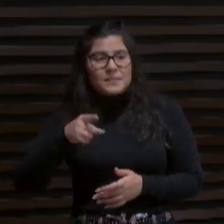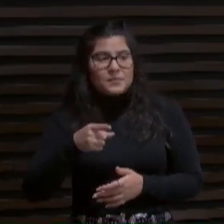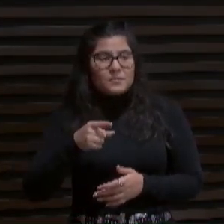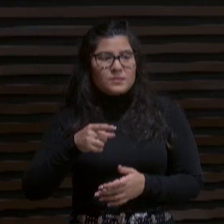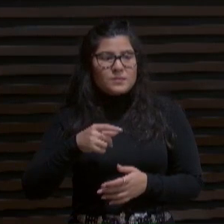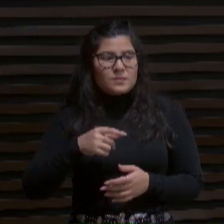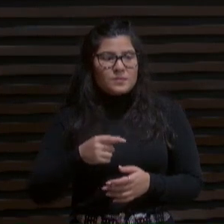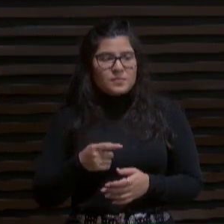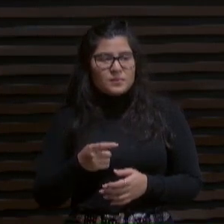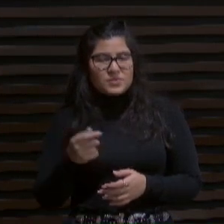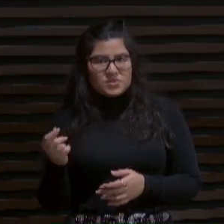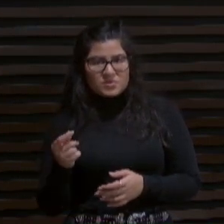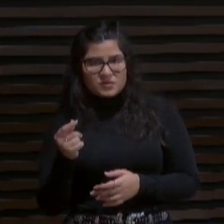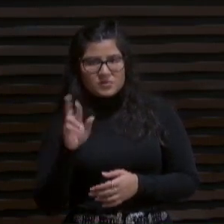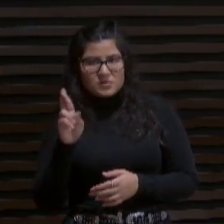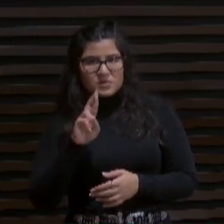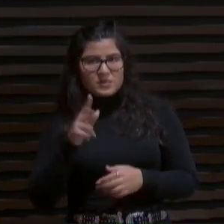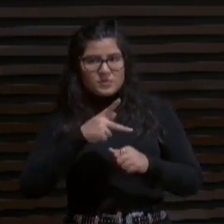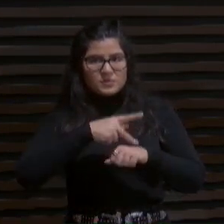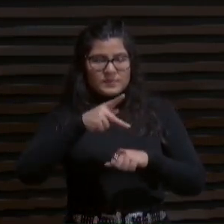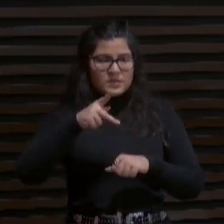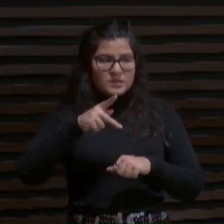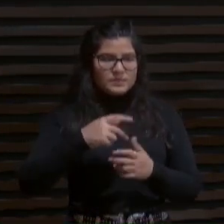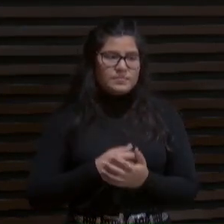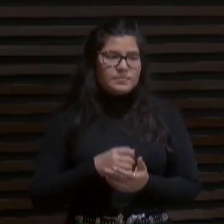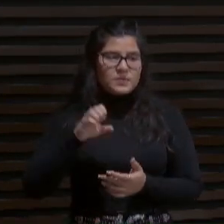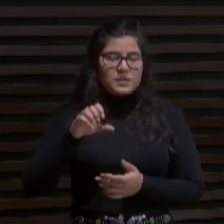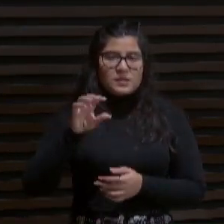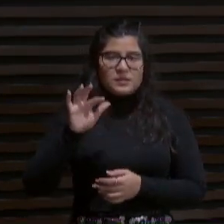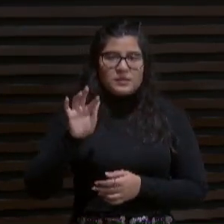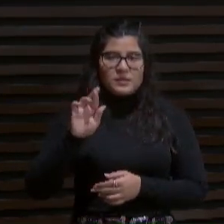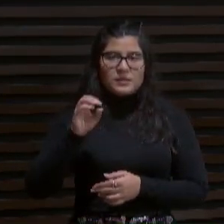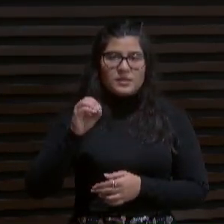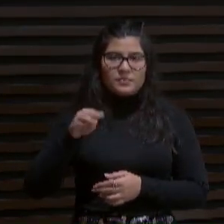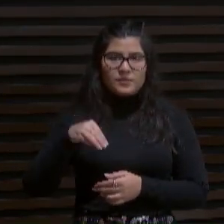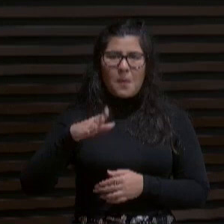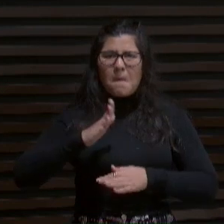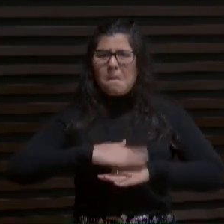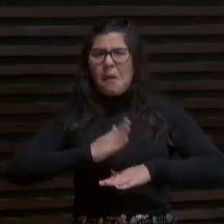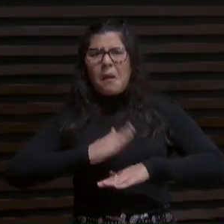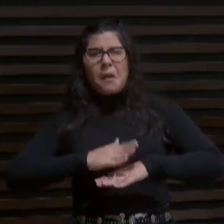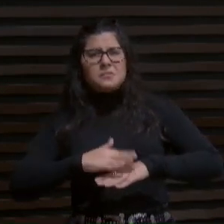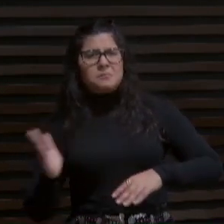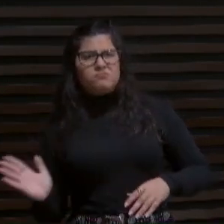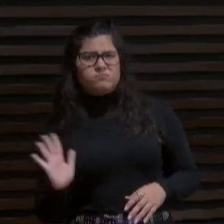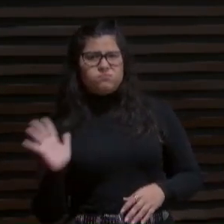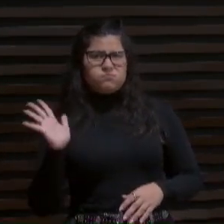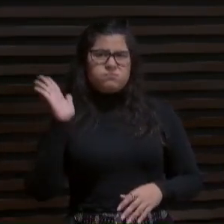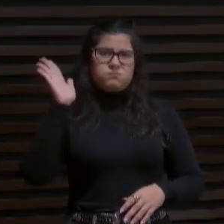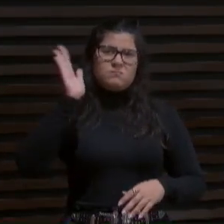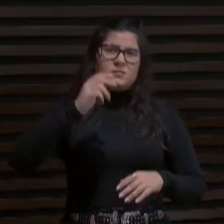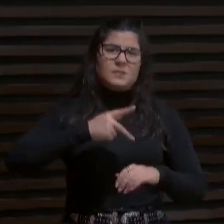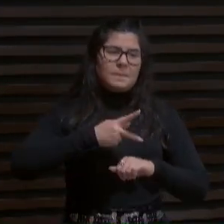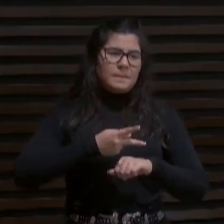prata. Já o Efron estava cobrando 45 quilos de prata. 400 barras de